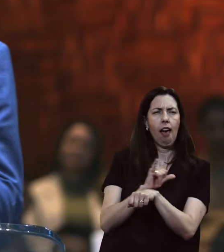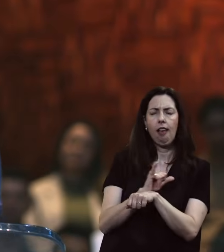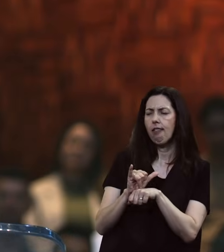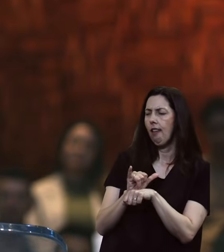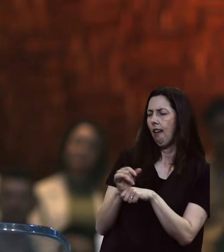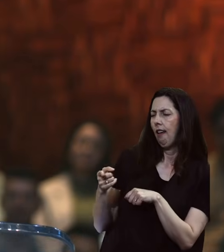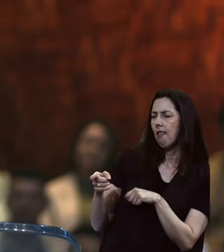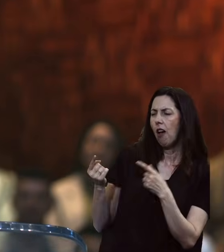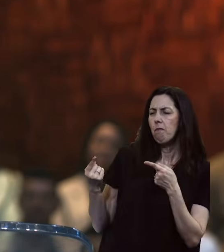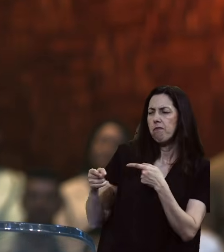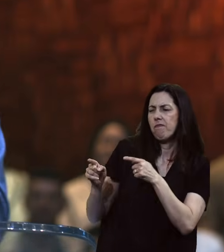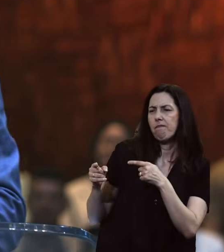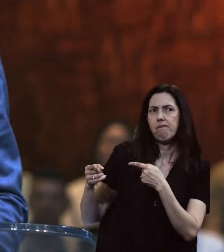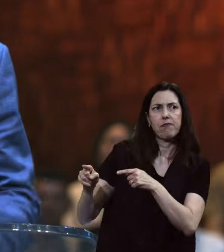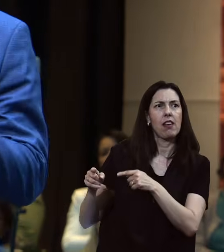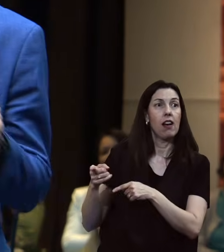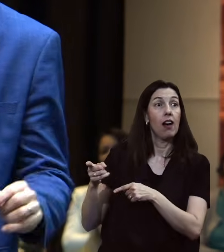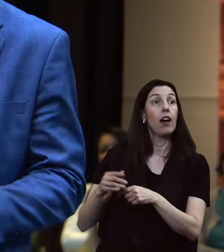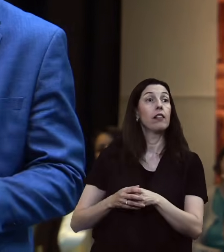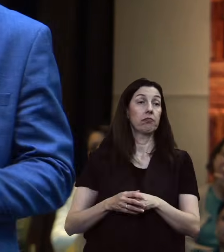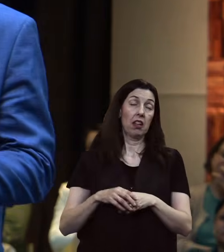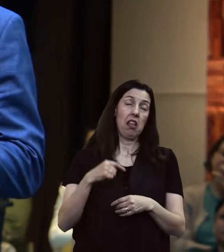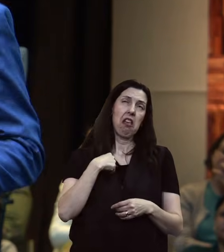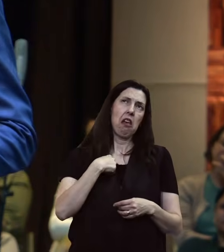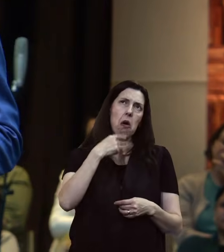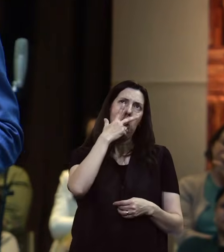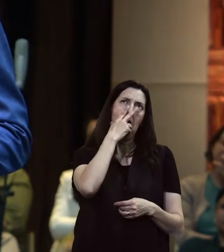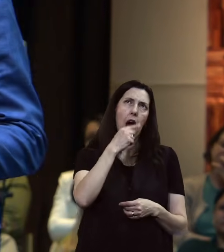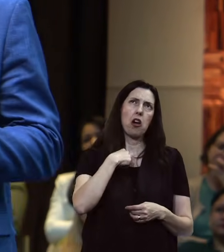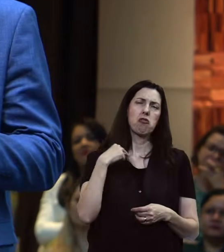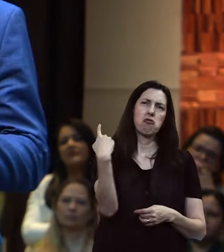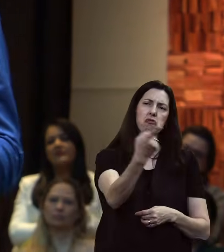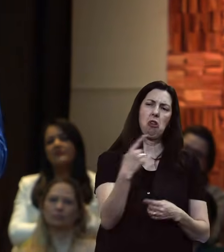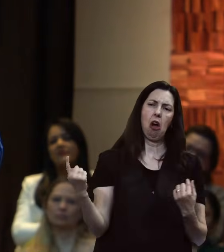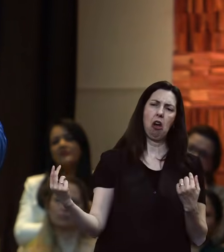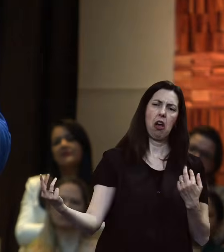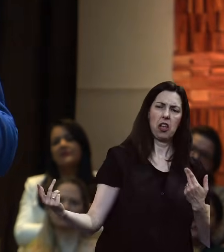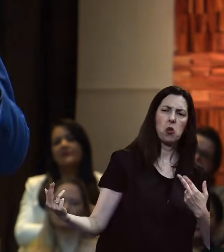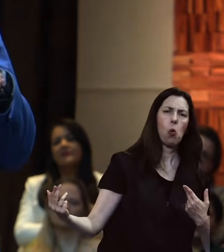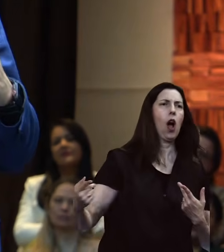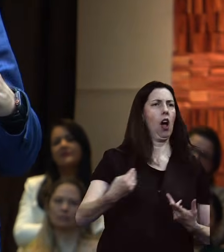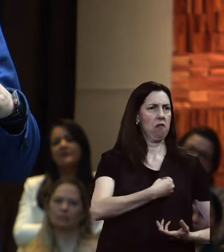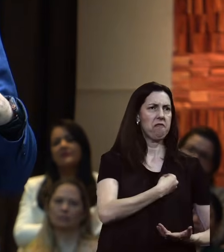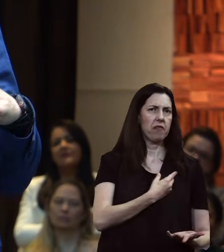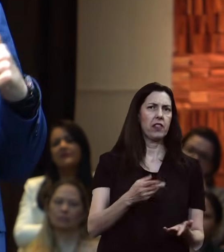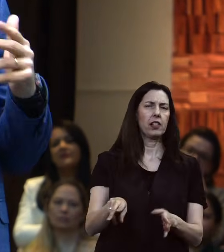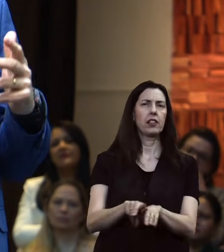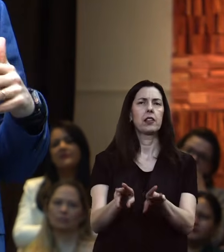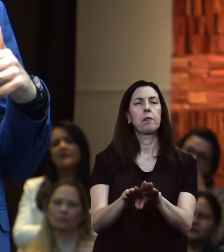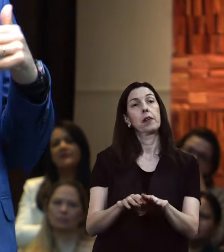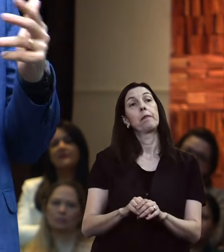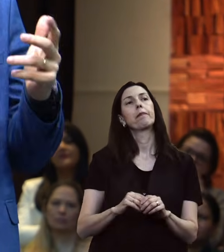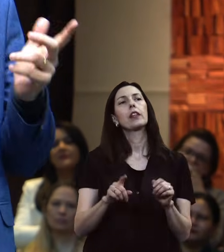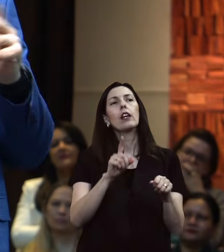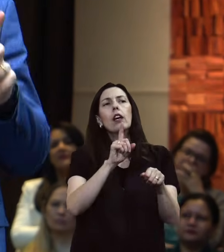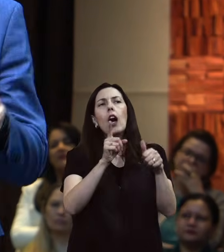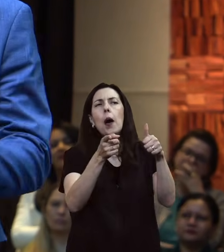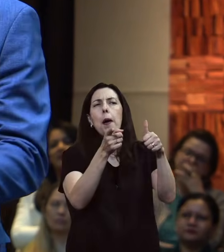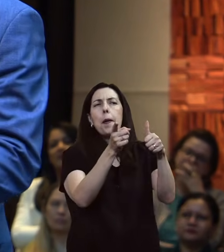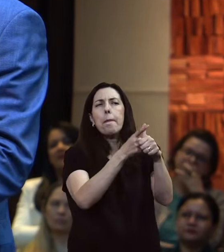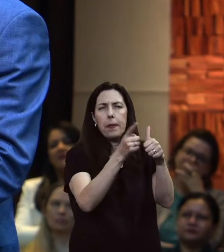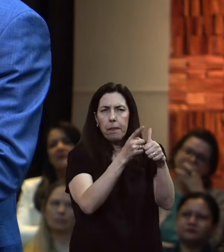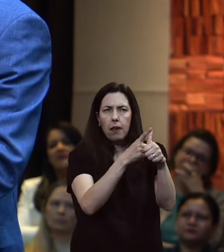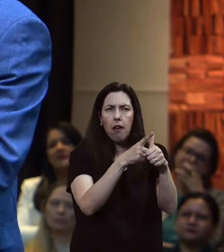mesma forma o inimigo trabalha com a gente. O primeiro recurso que ele usa para tentar impedir José de viver